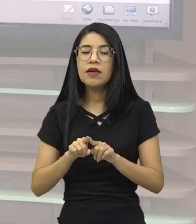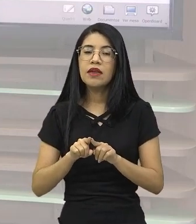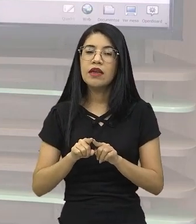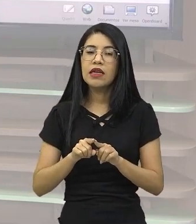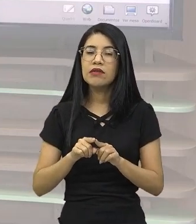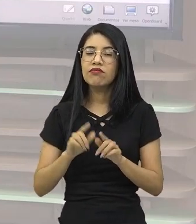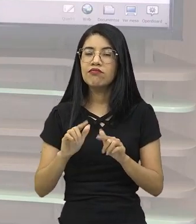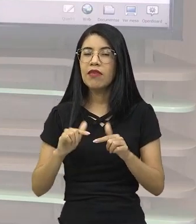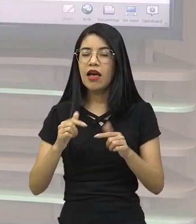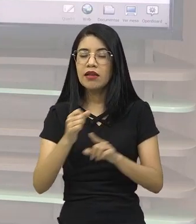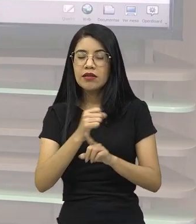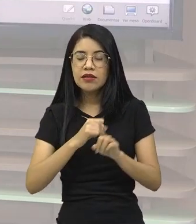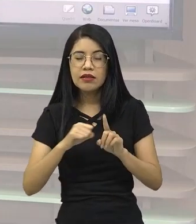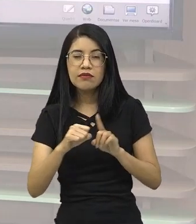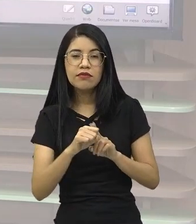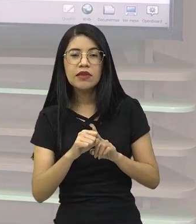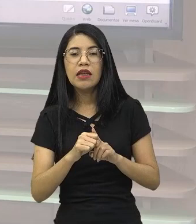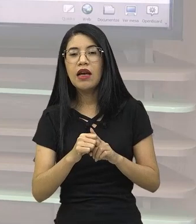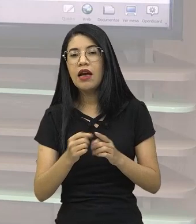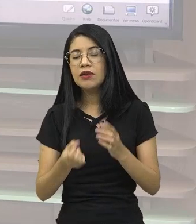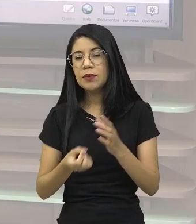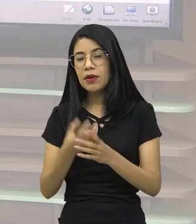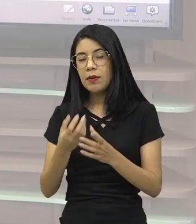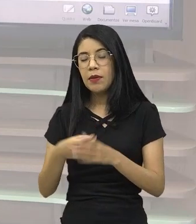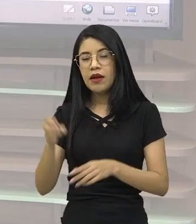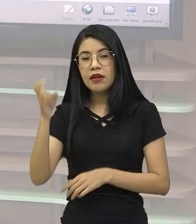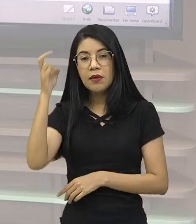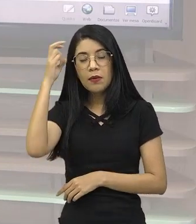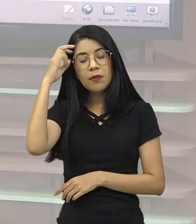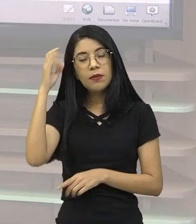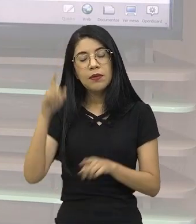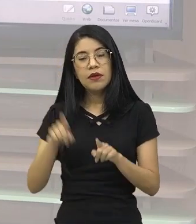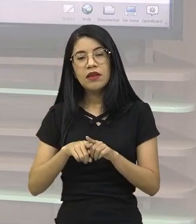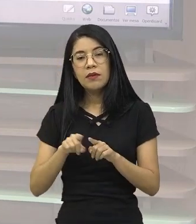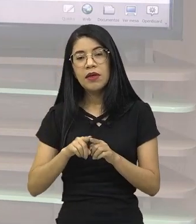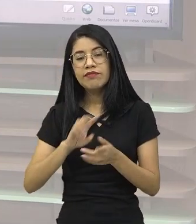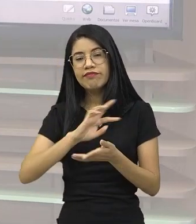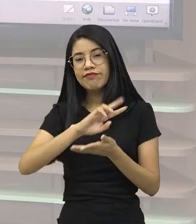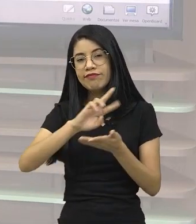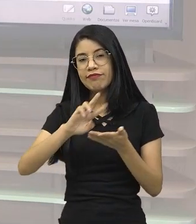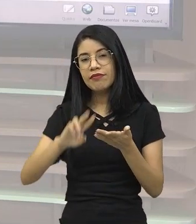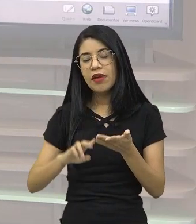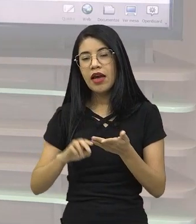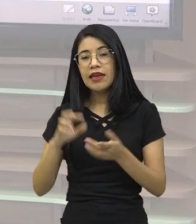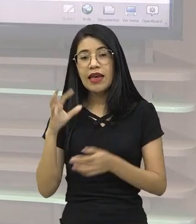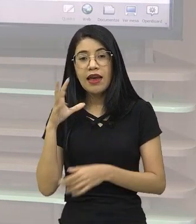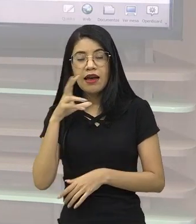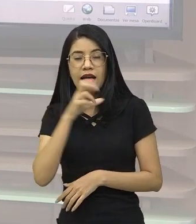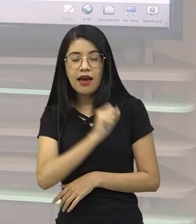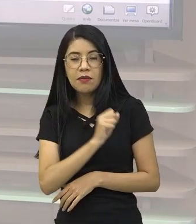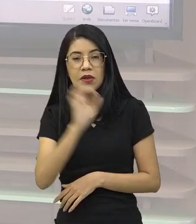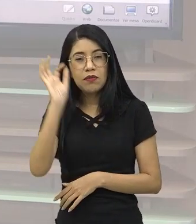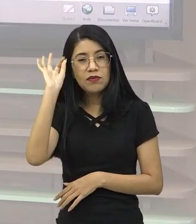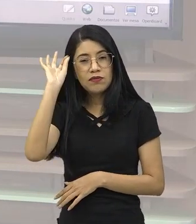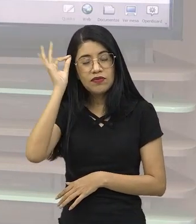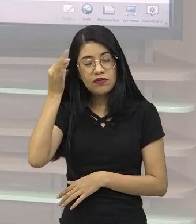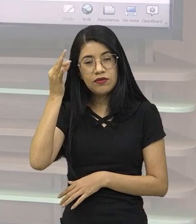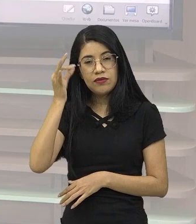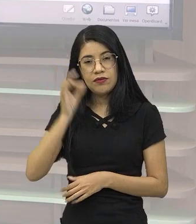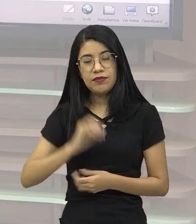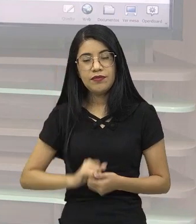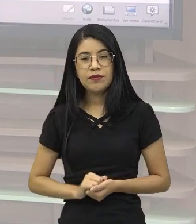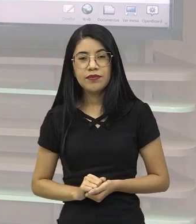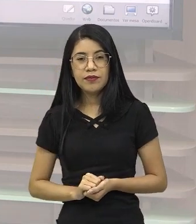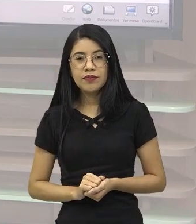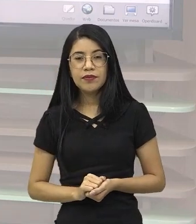nossas ações sociais, nas nossas produções culturais, tudo está se traduzindo nessa brevidade, né, nessa